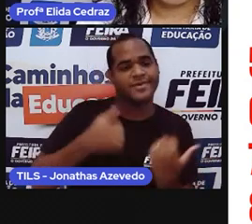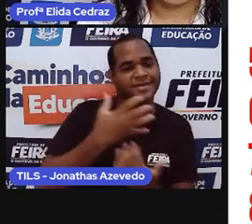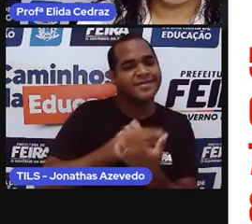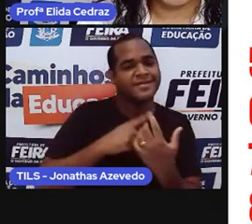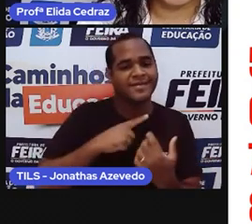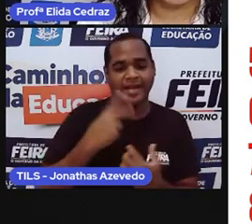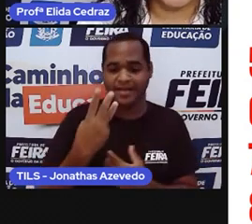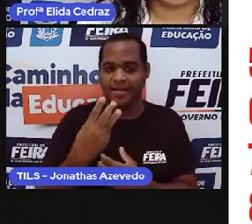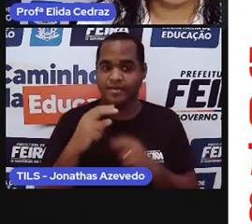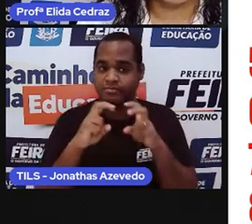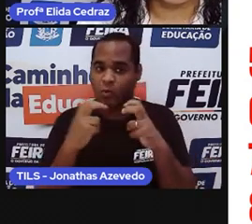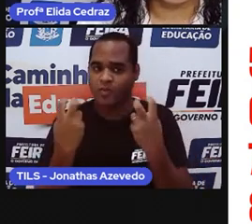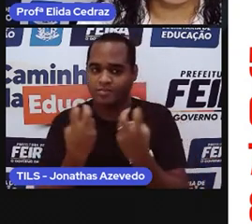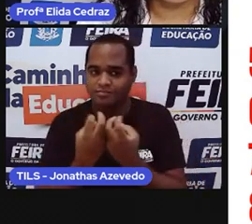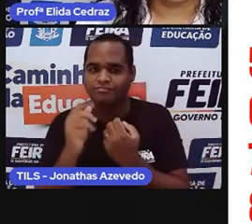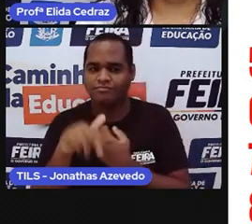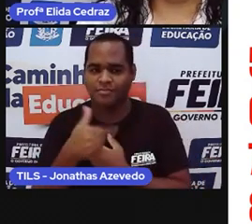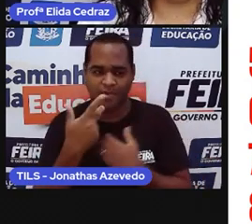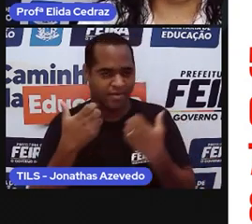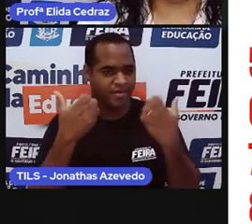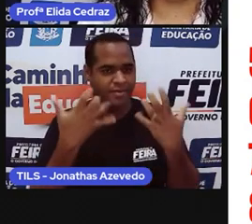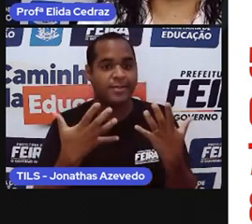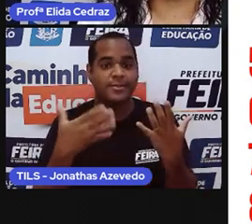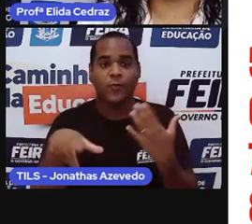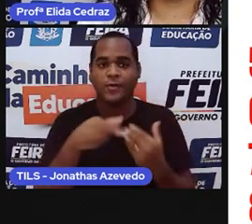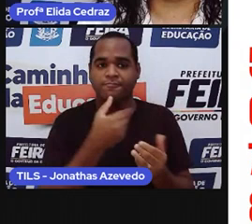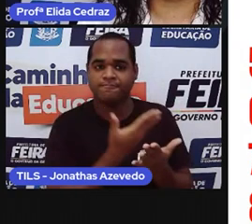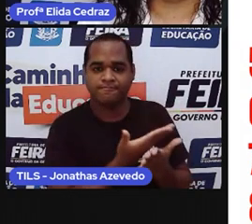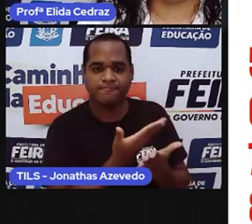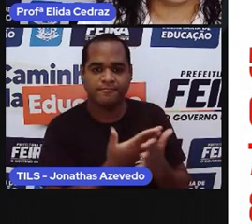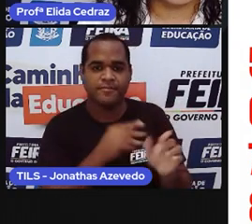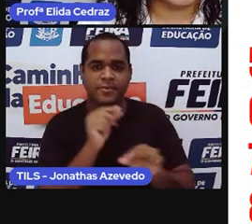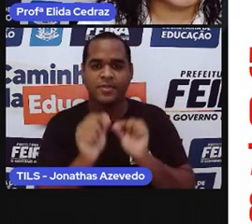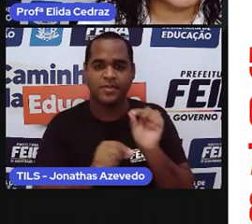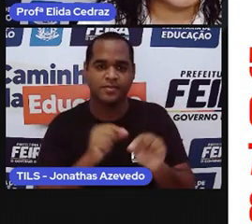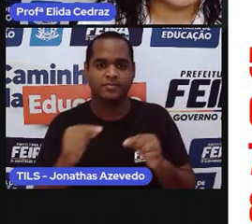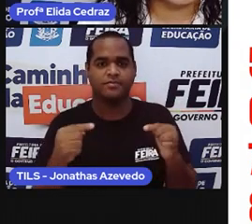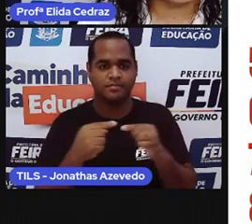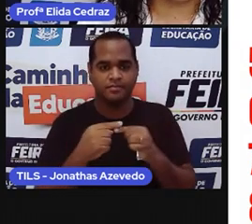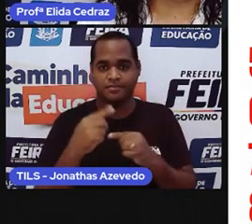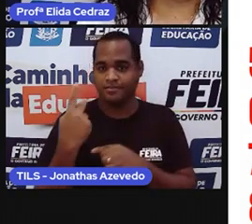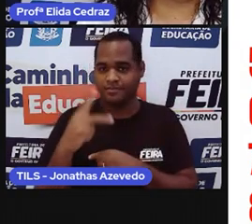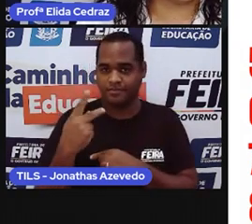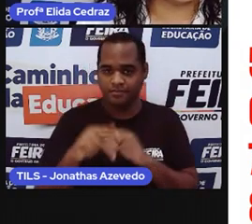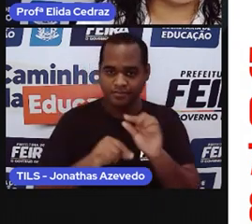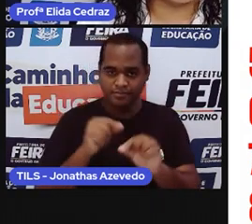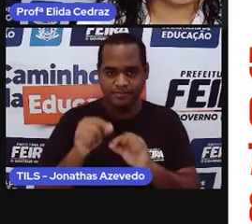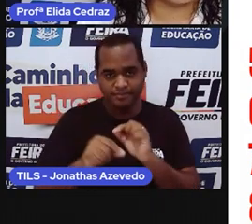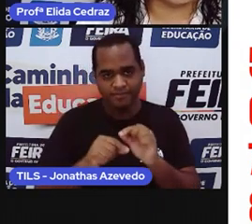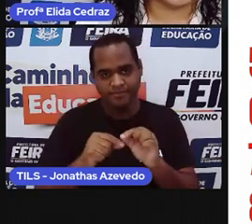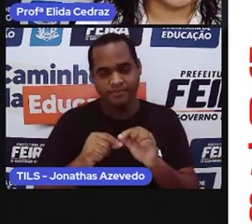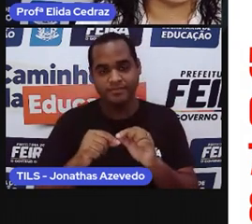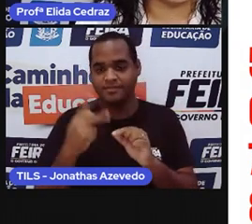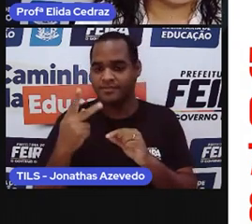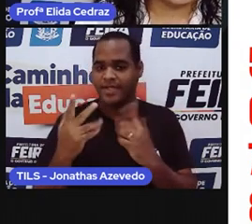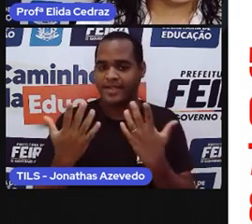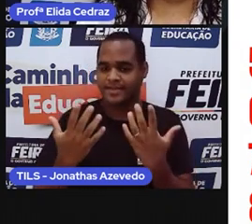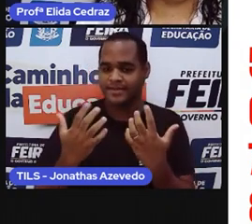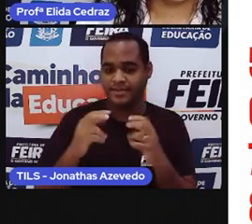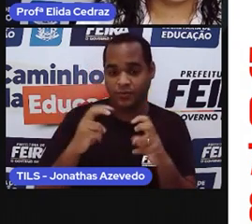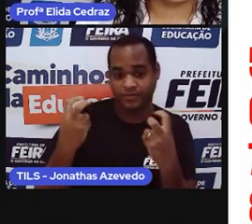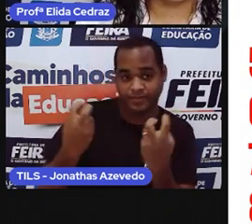roda para nós estudarmos hoje. Nós estudamos Ciranda, Cirandinha e Alecrim